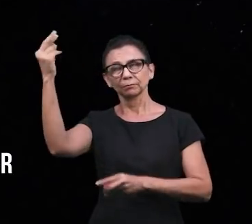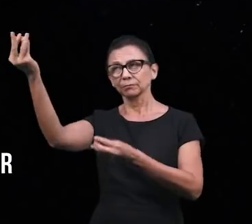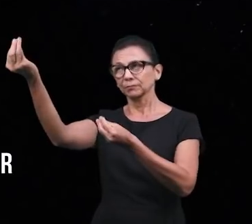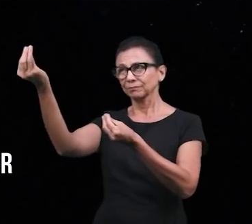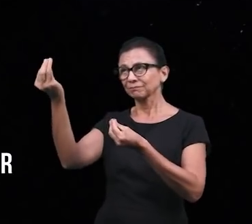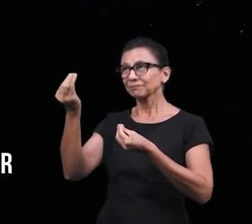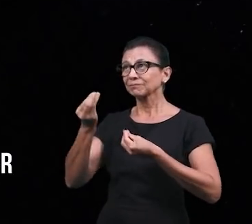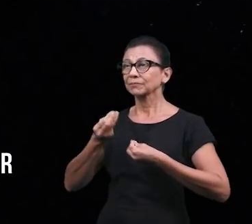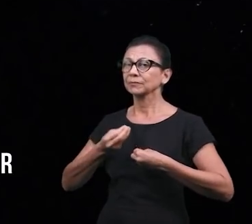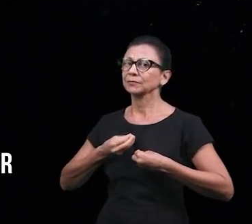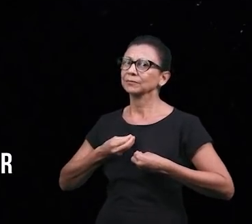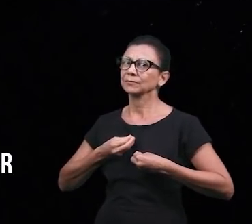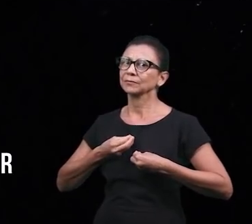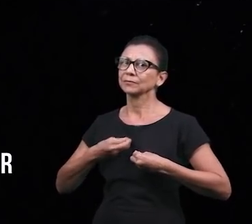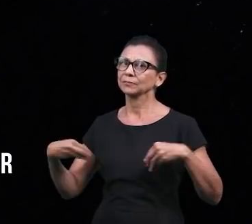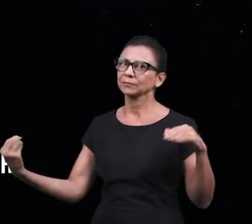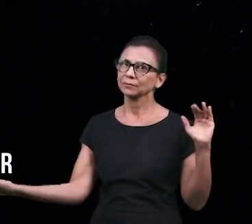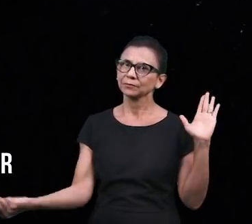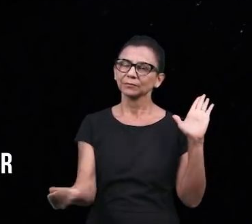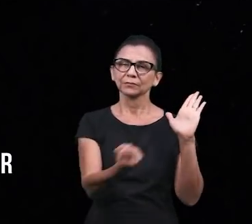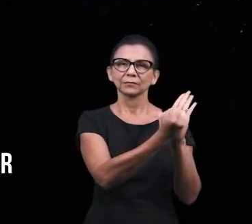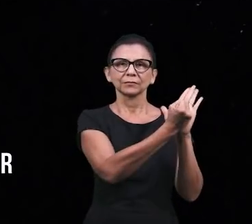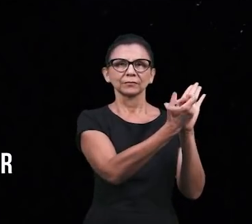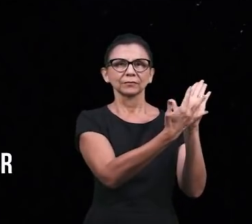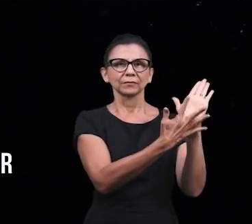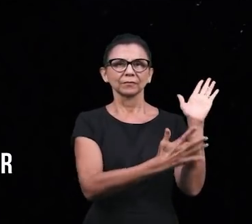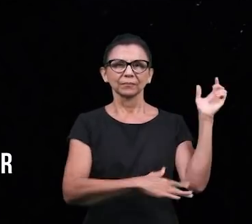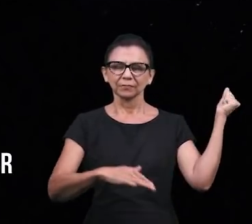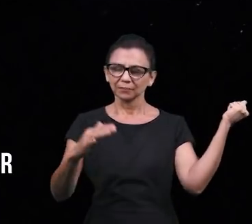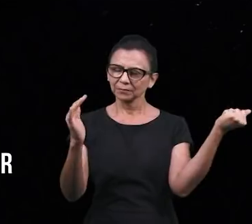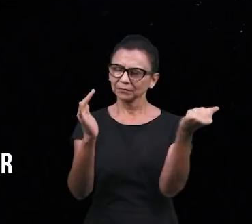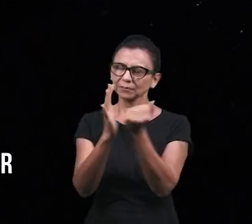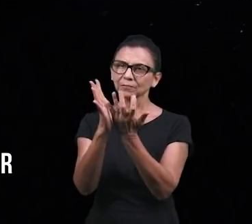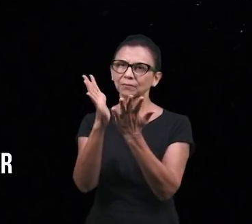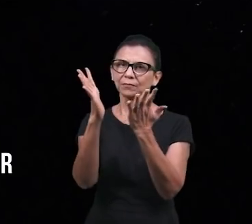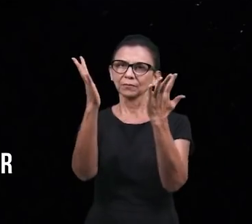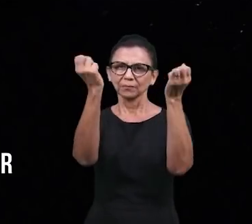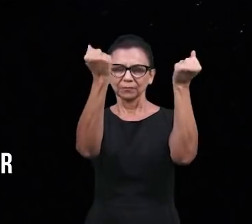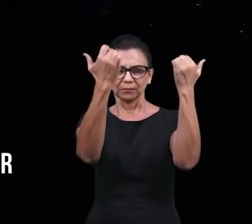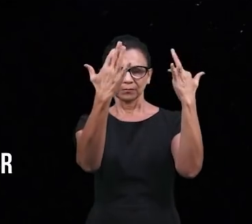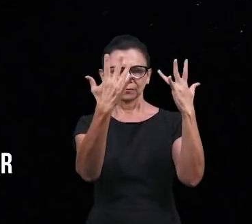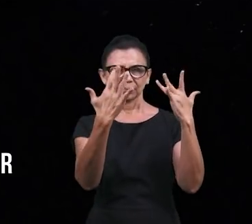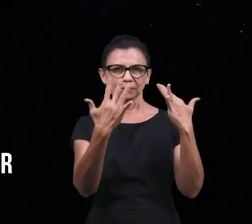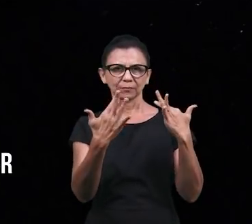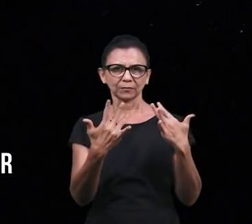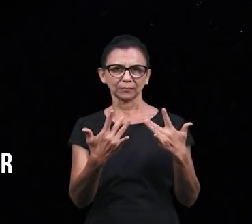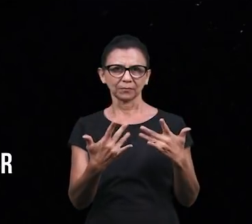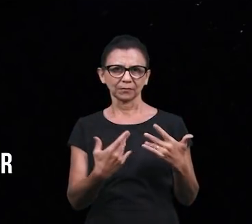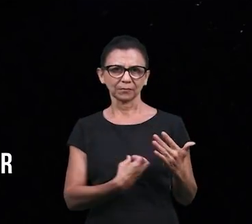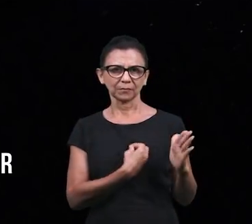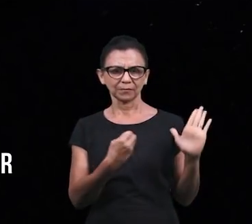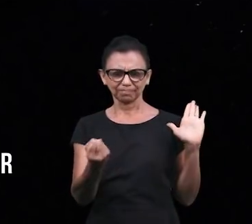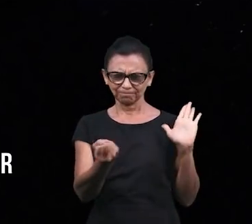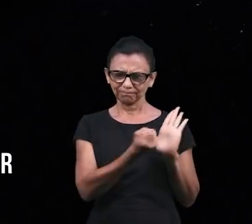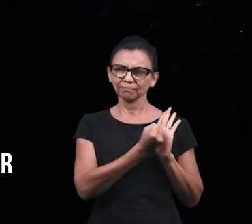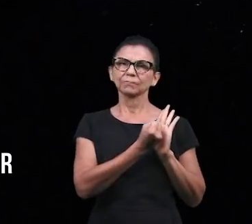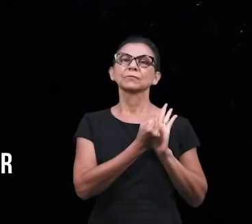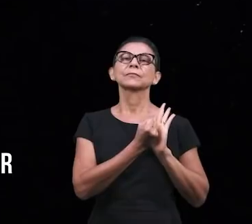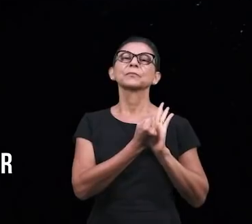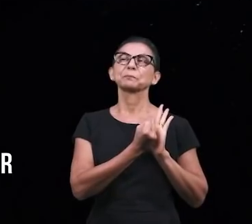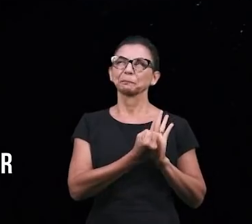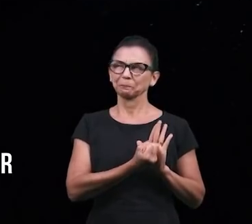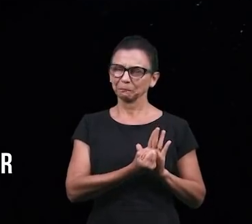dá, põe teu sangue sobre mim, põe